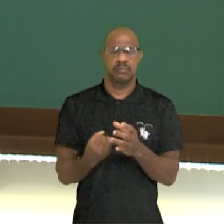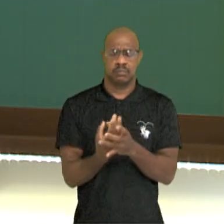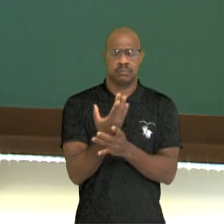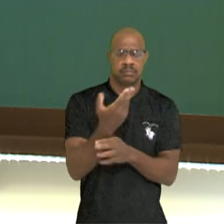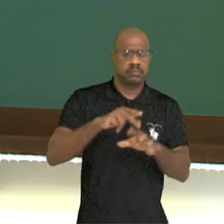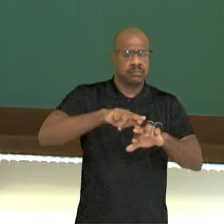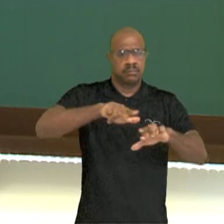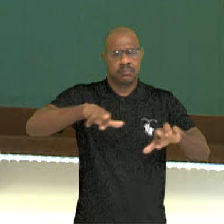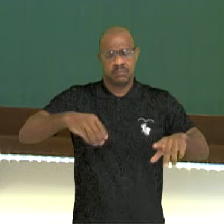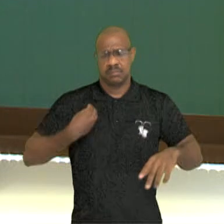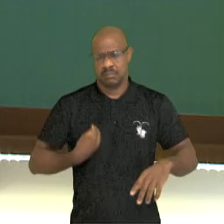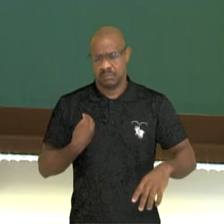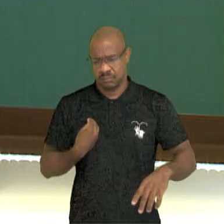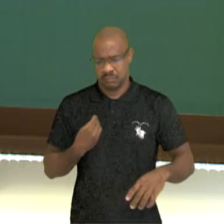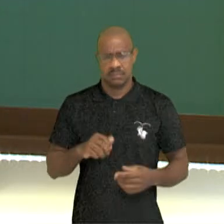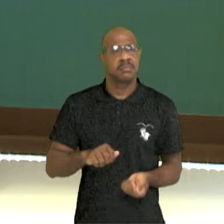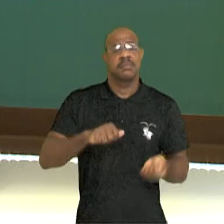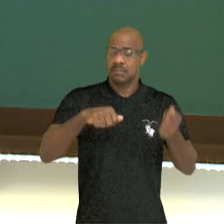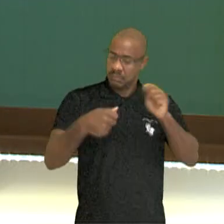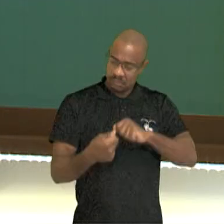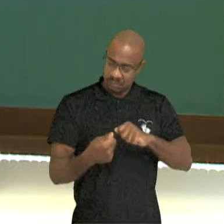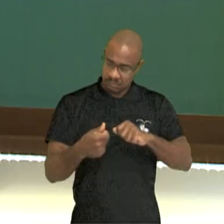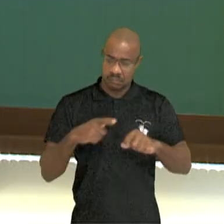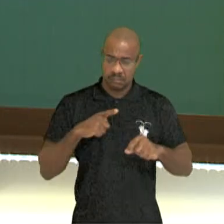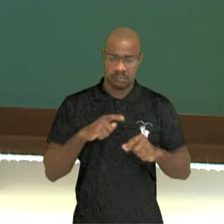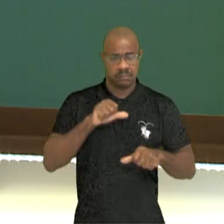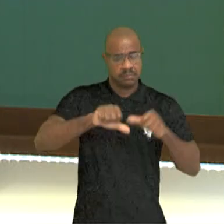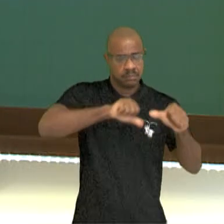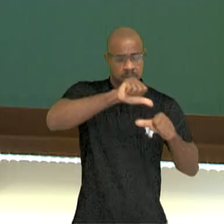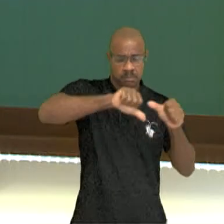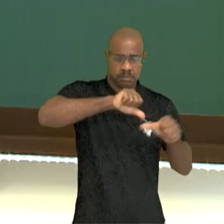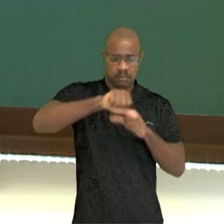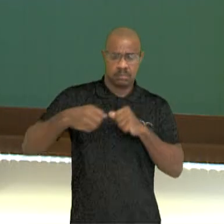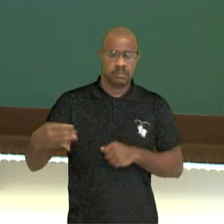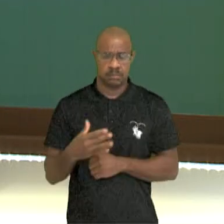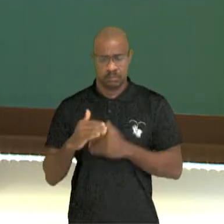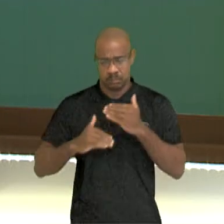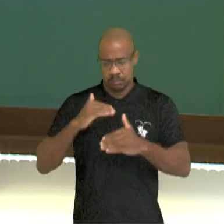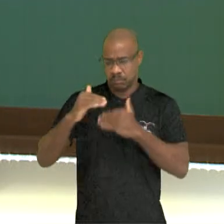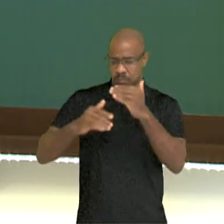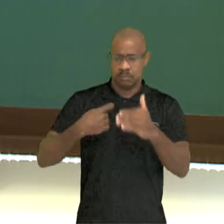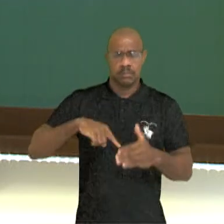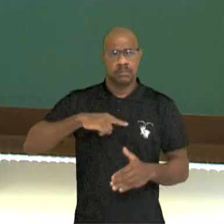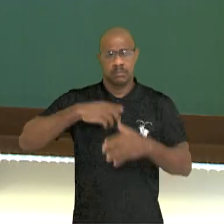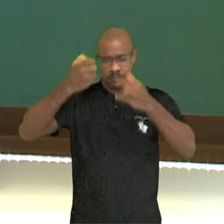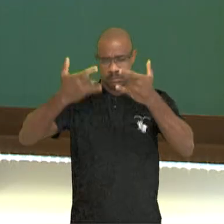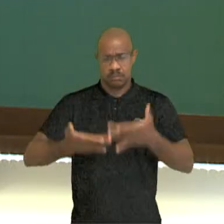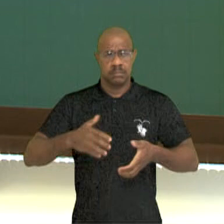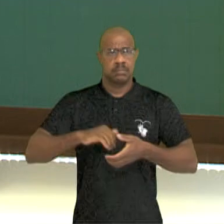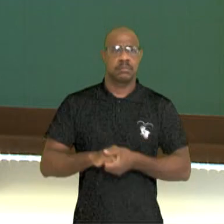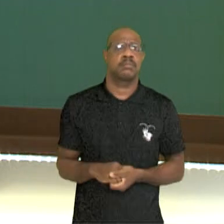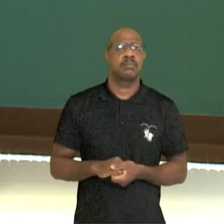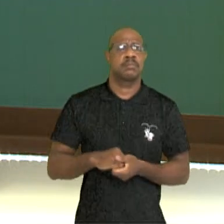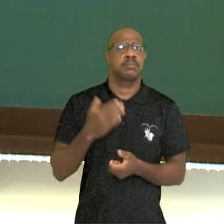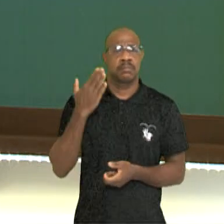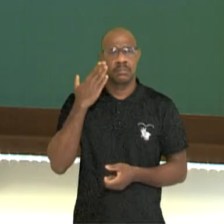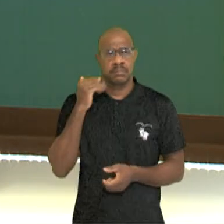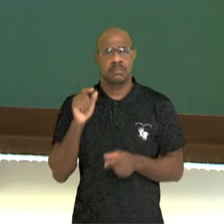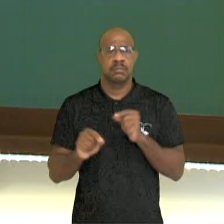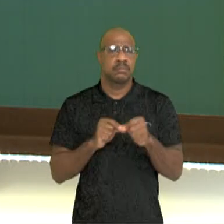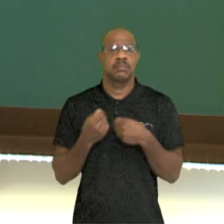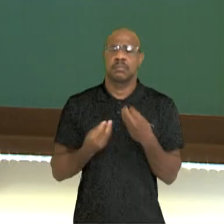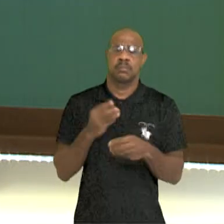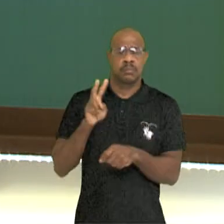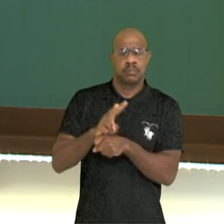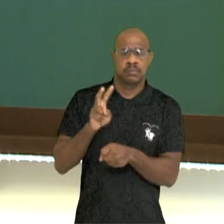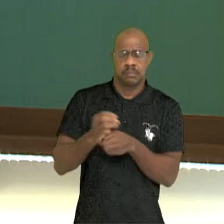devidas adaptações que ocorreram ao longo do tempo, essas novidades evolutivas que nós comentamos. Também saberemos como cuidar